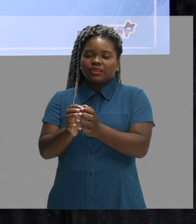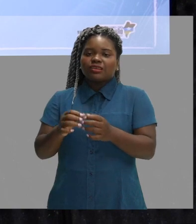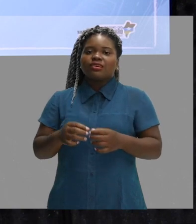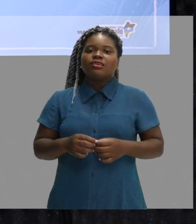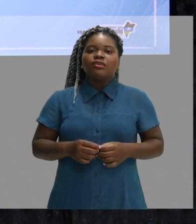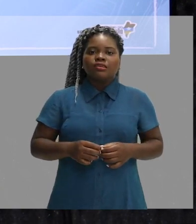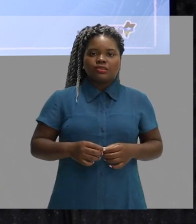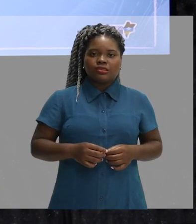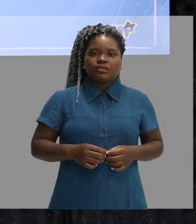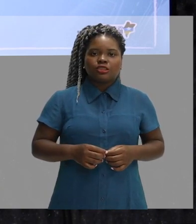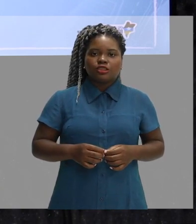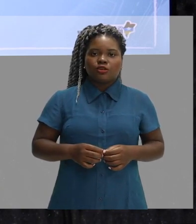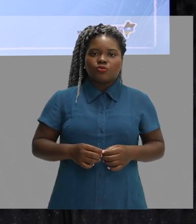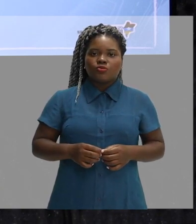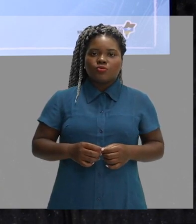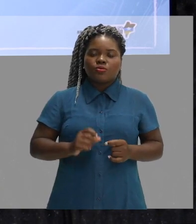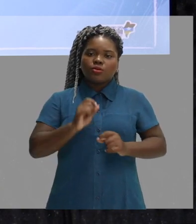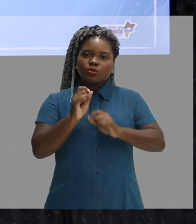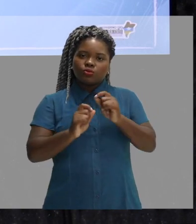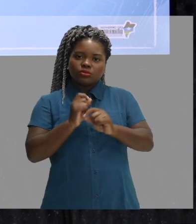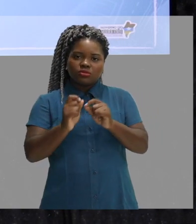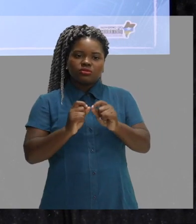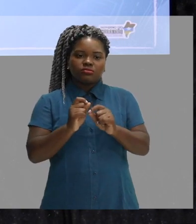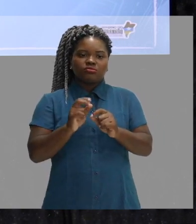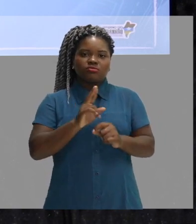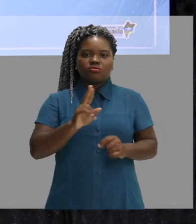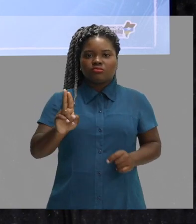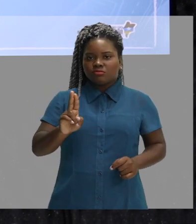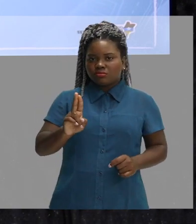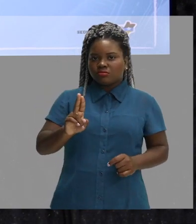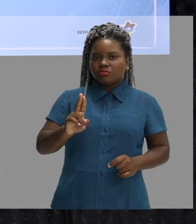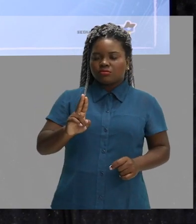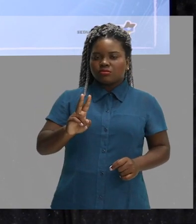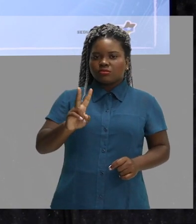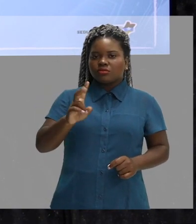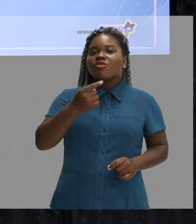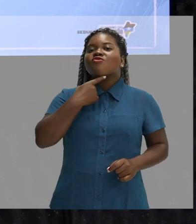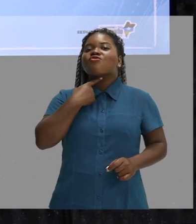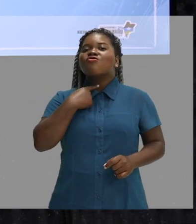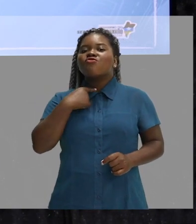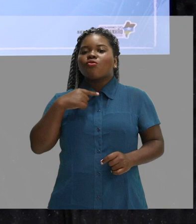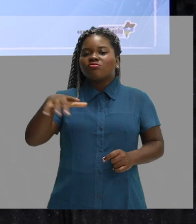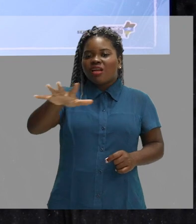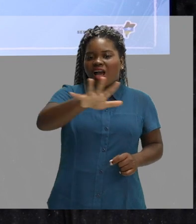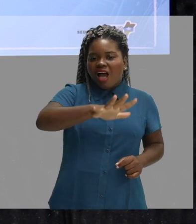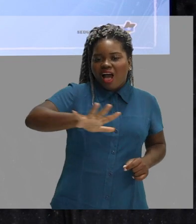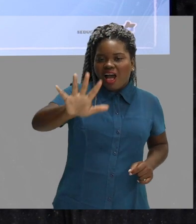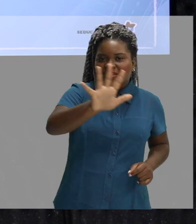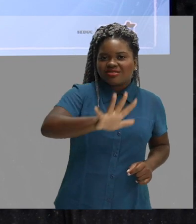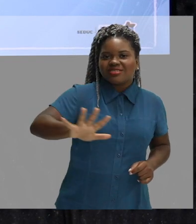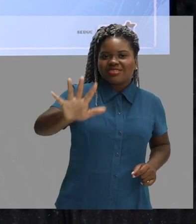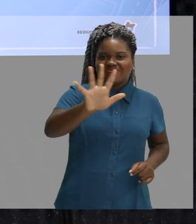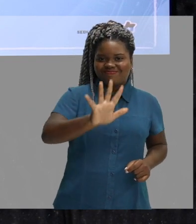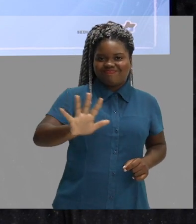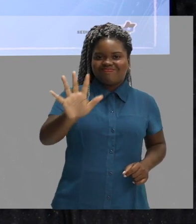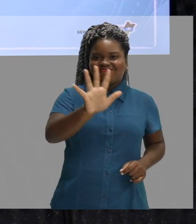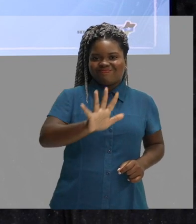indivíduos, faz surgir uma coisa chamada de vontade geral. Atenção,